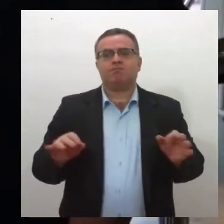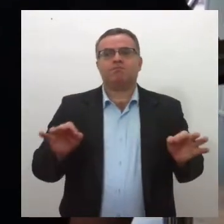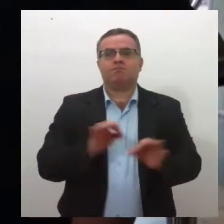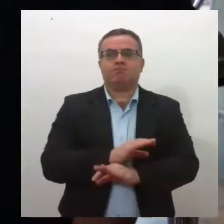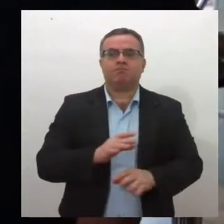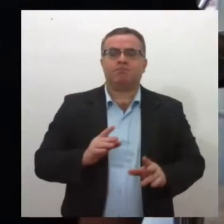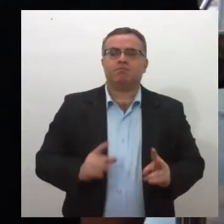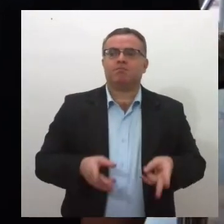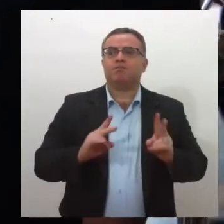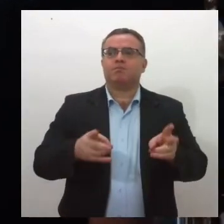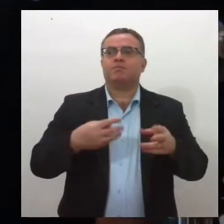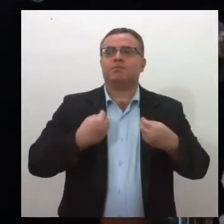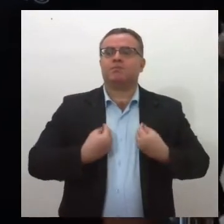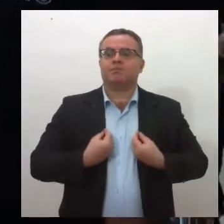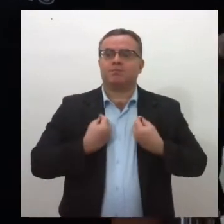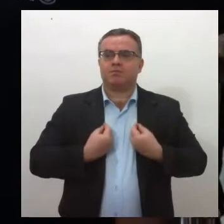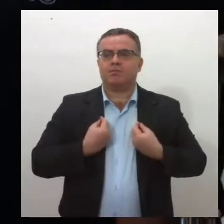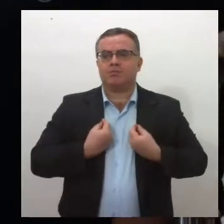legado